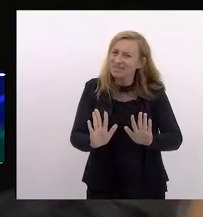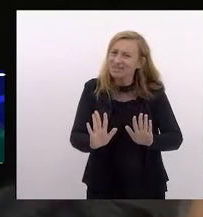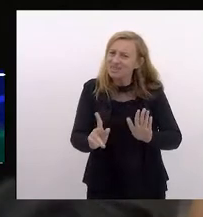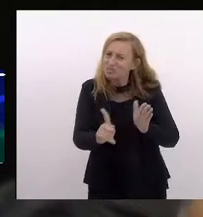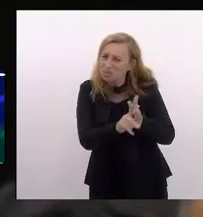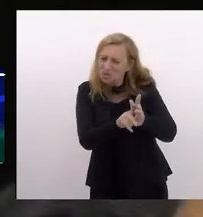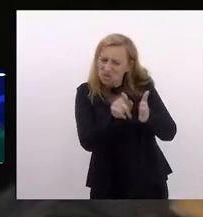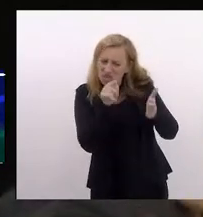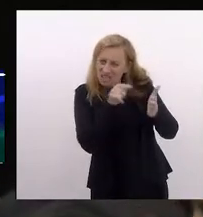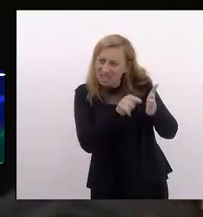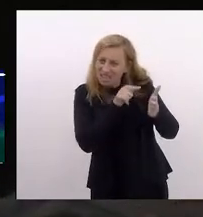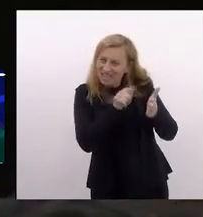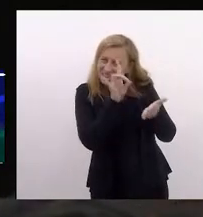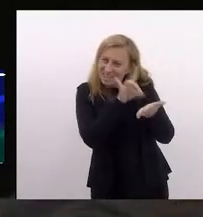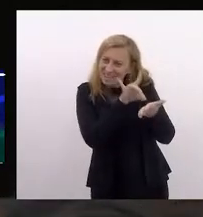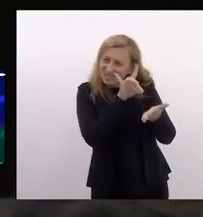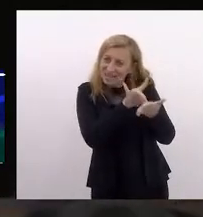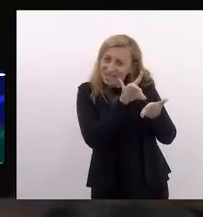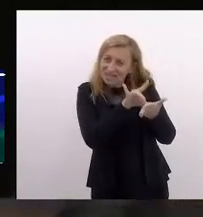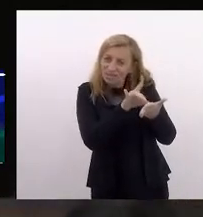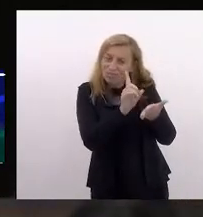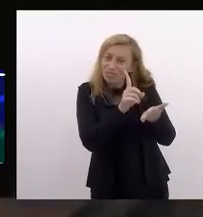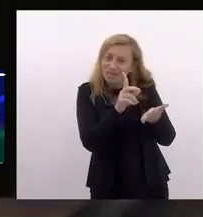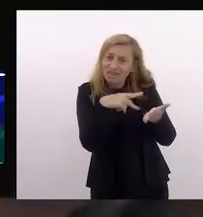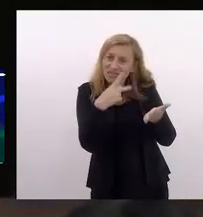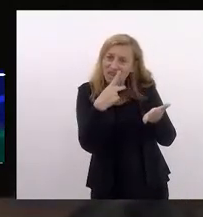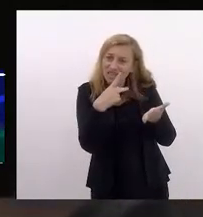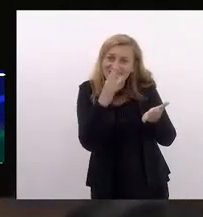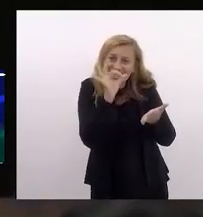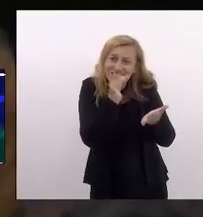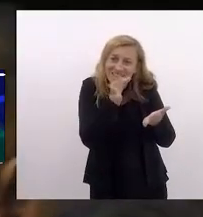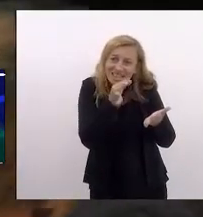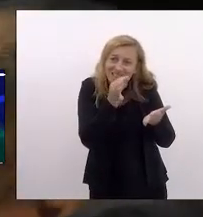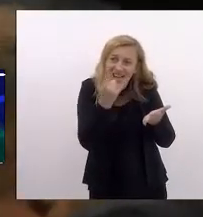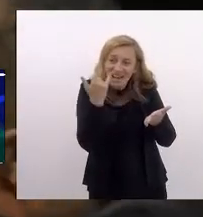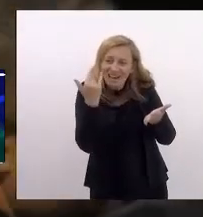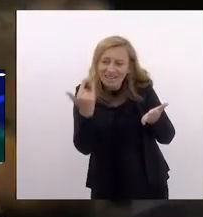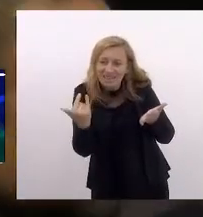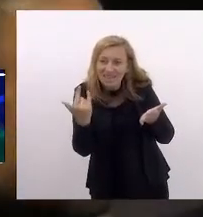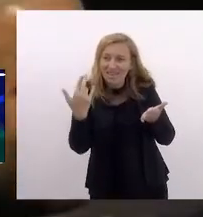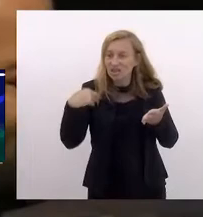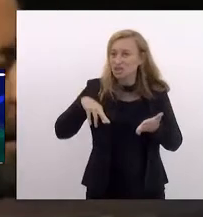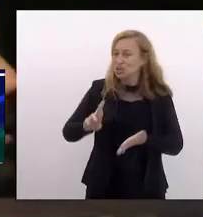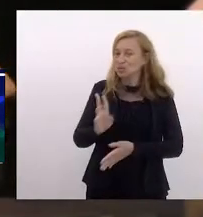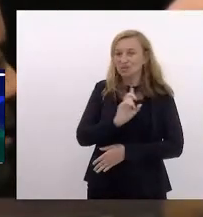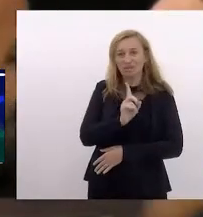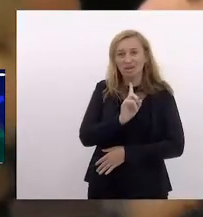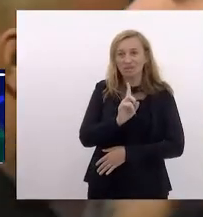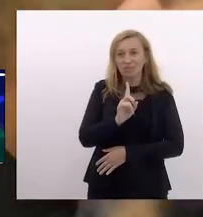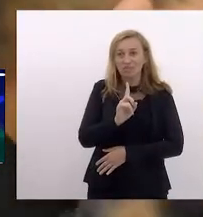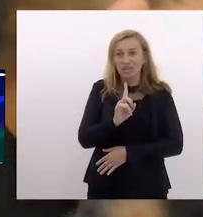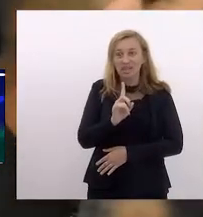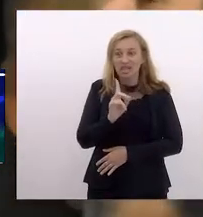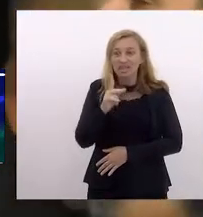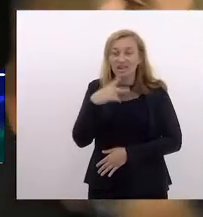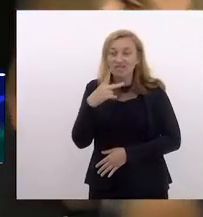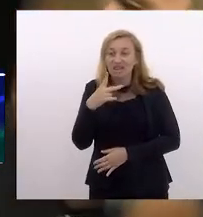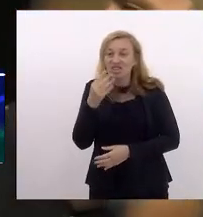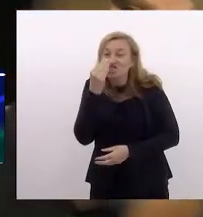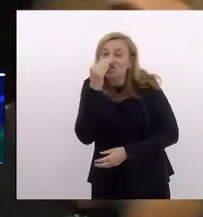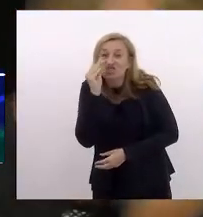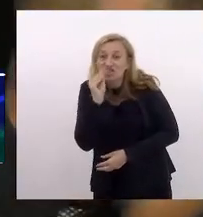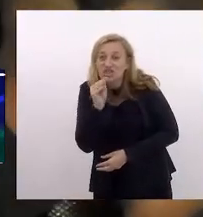esse projeto Na verdade ele não tá tratando exclusivamente assédio religioso gente ele não está tão de